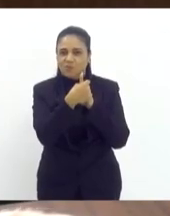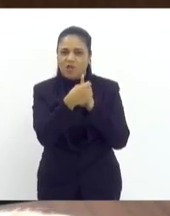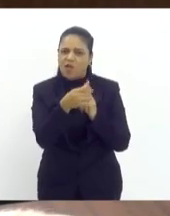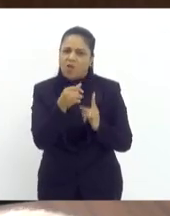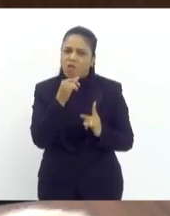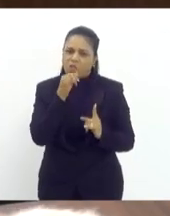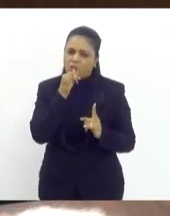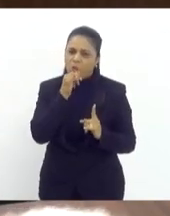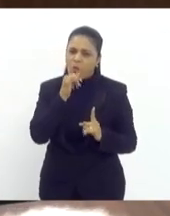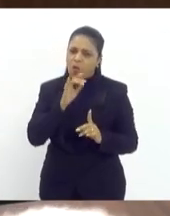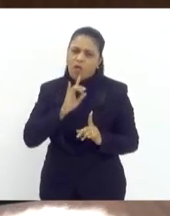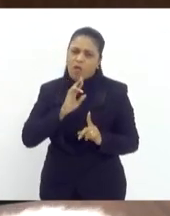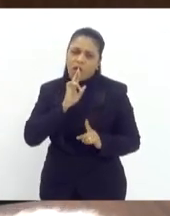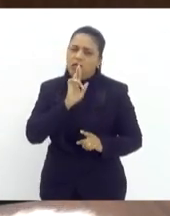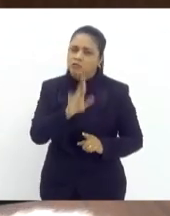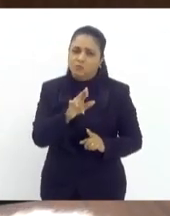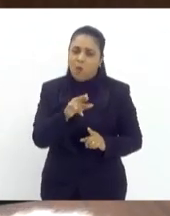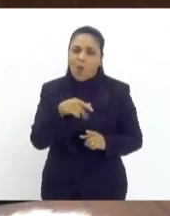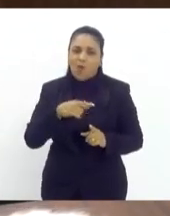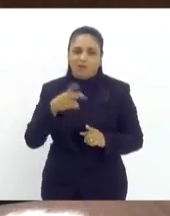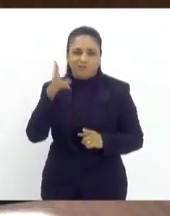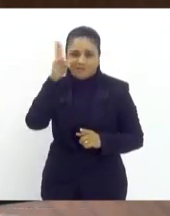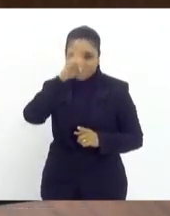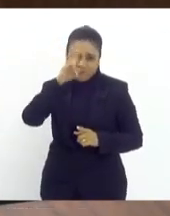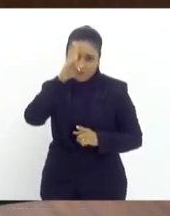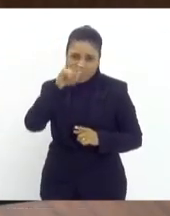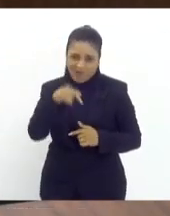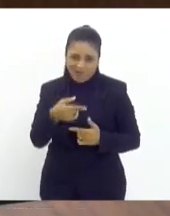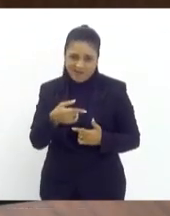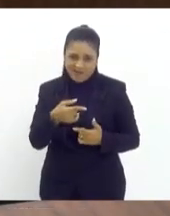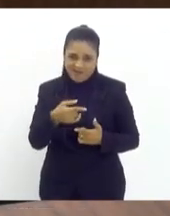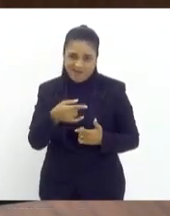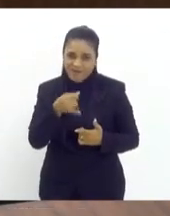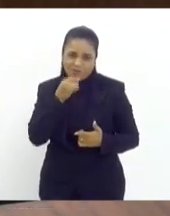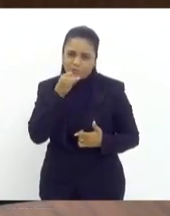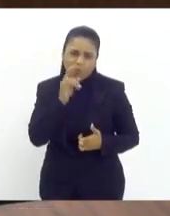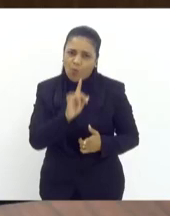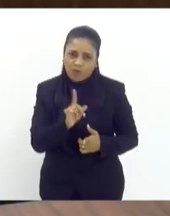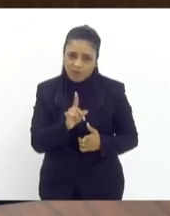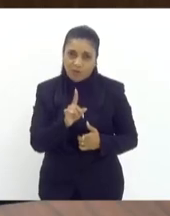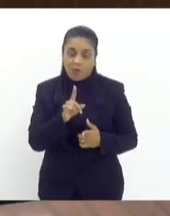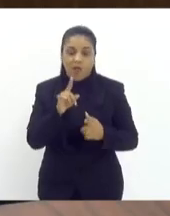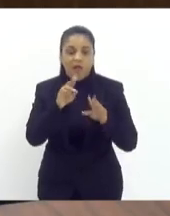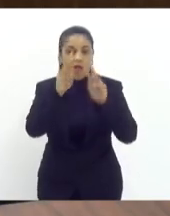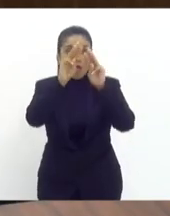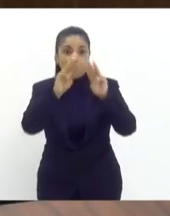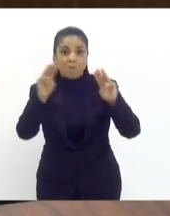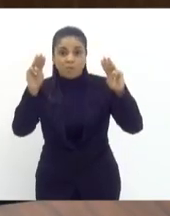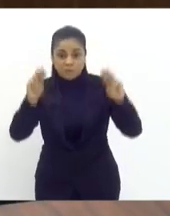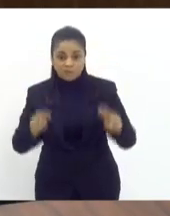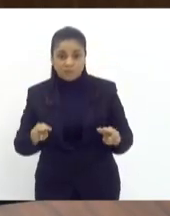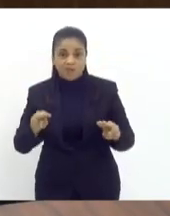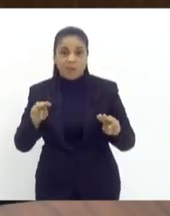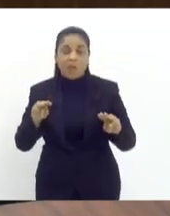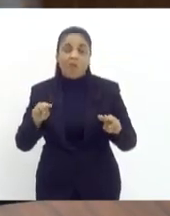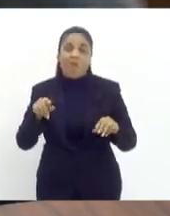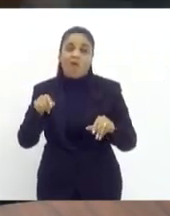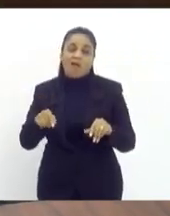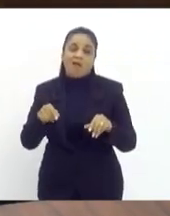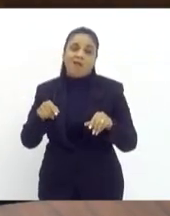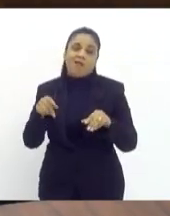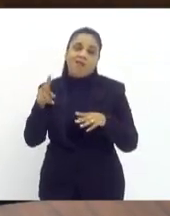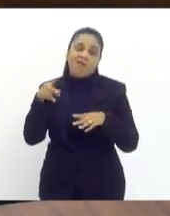essa resposta histórica está exibida na entrada do nosso Clube no museu que conta a história